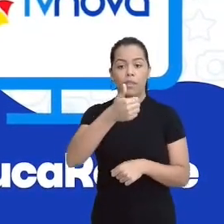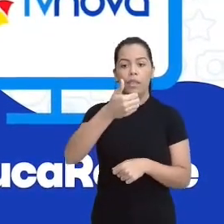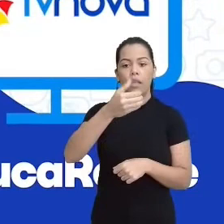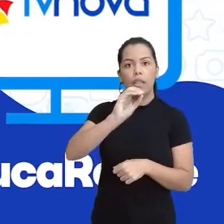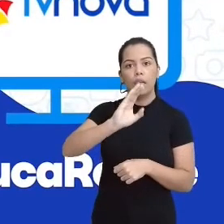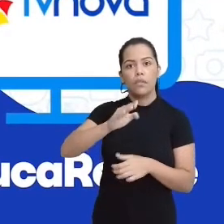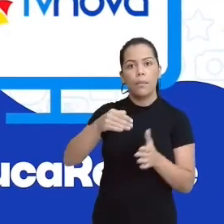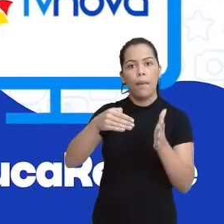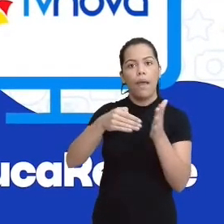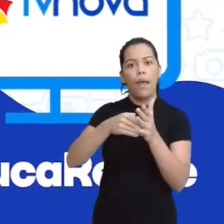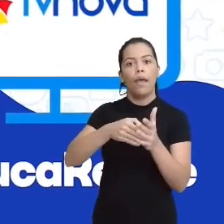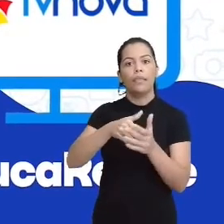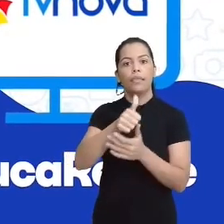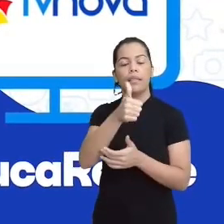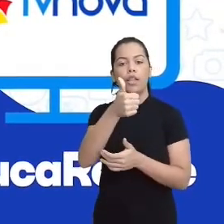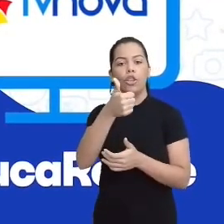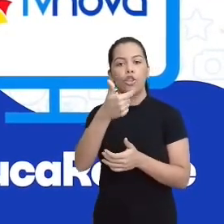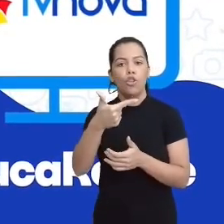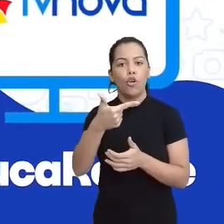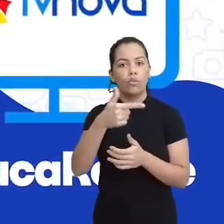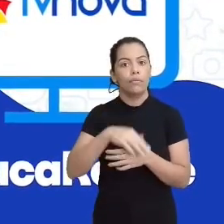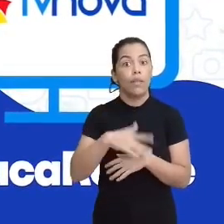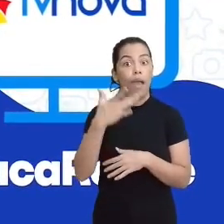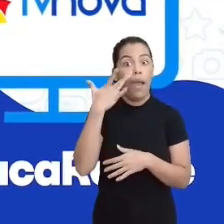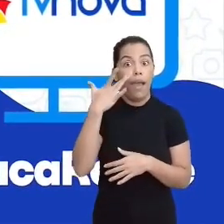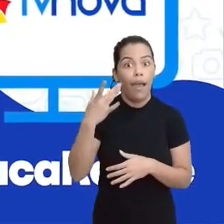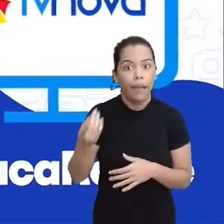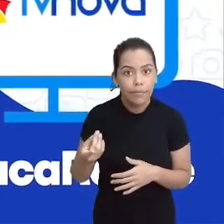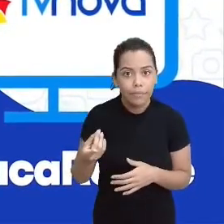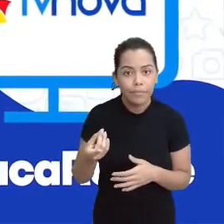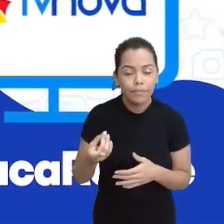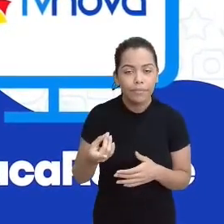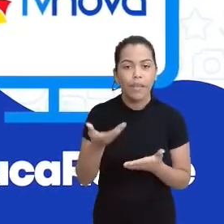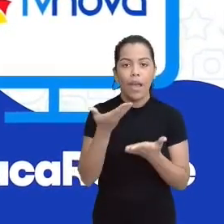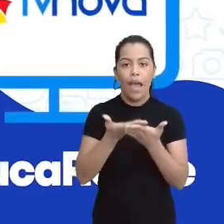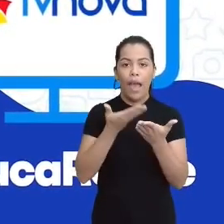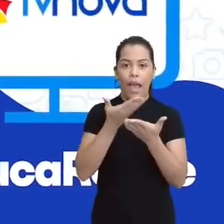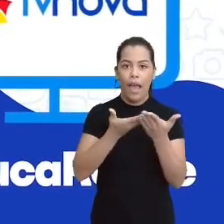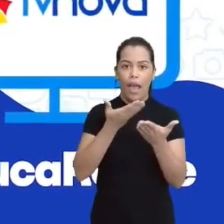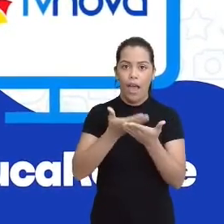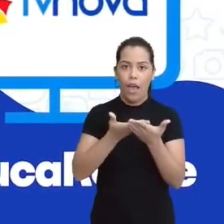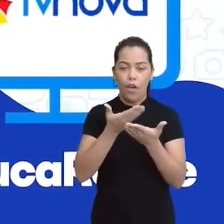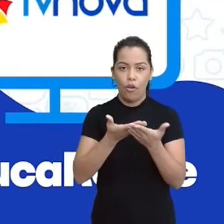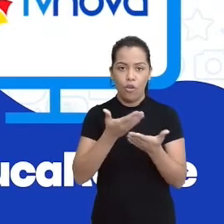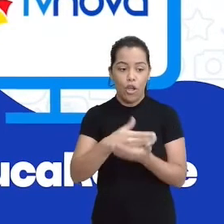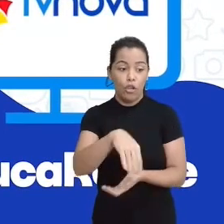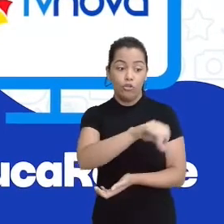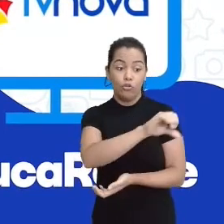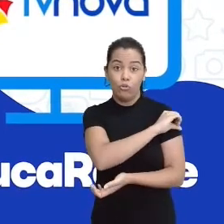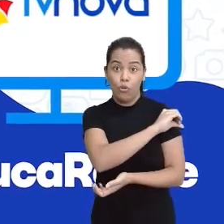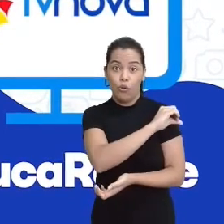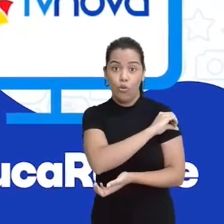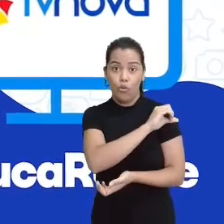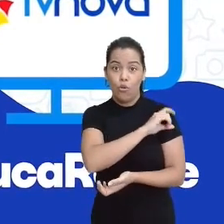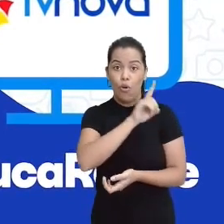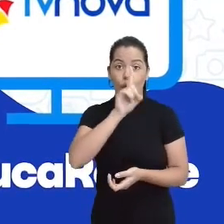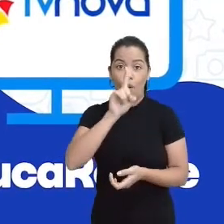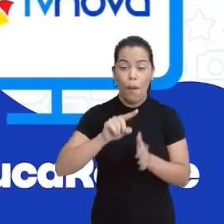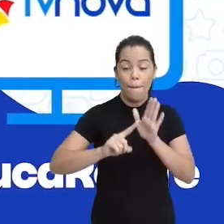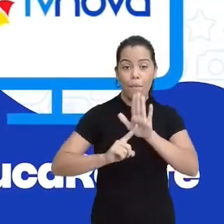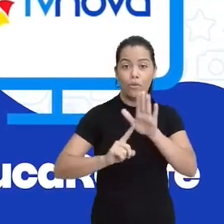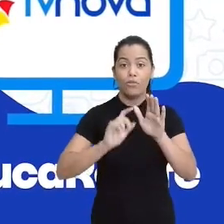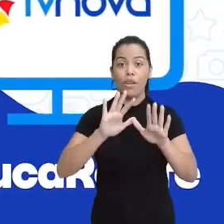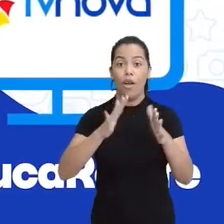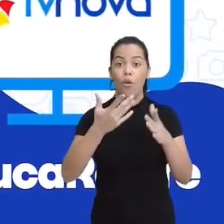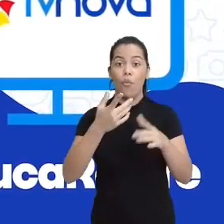meio-dia. Atenção! As aulas para os estudantes do 9º ano do ensino fundamental, anos finais, serão exibidas na TV